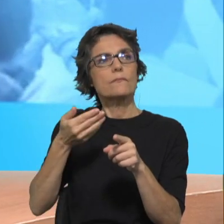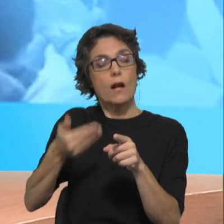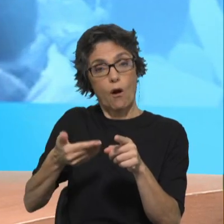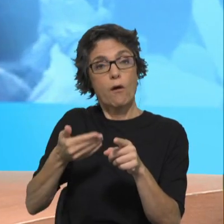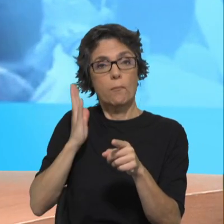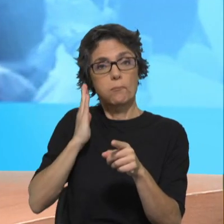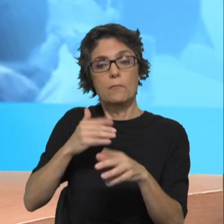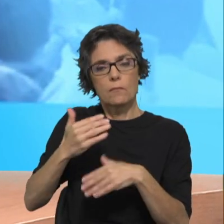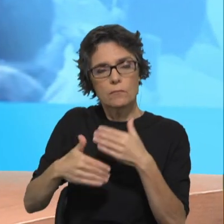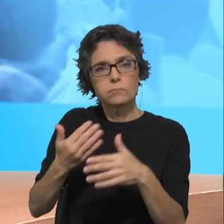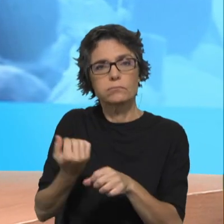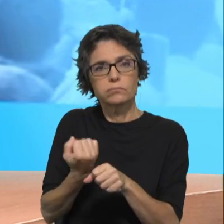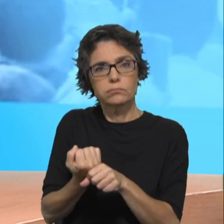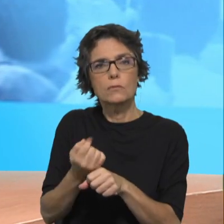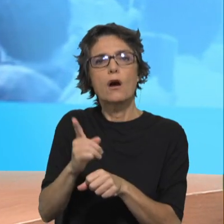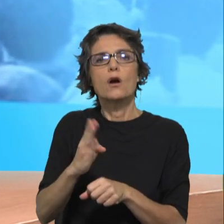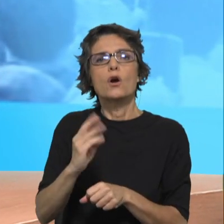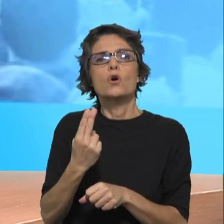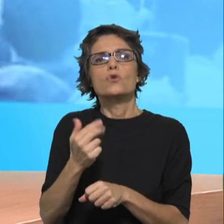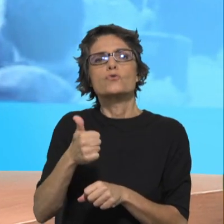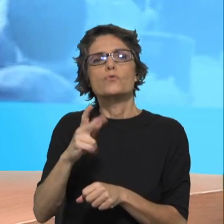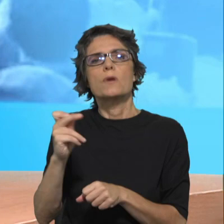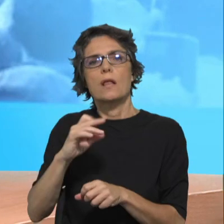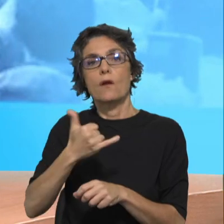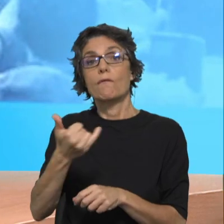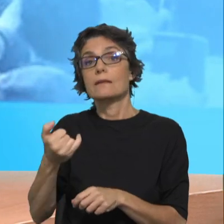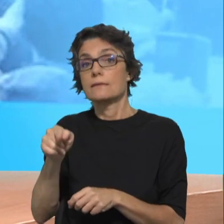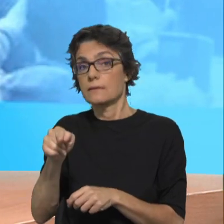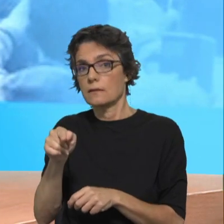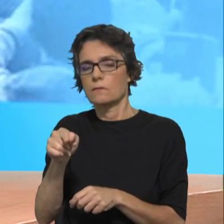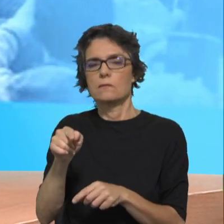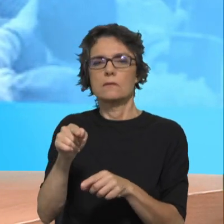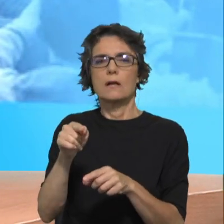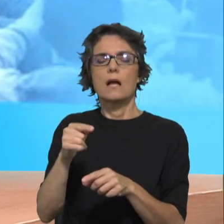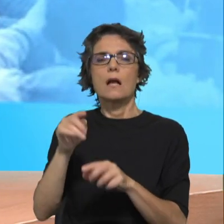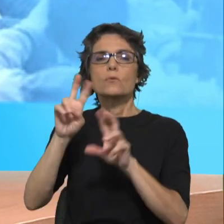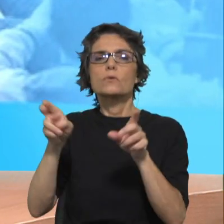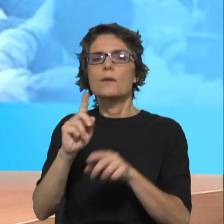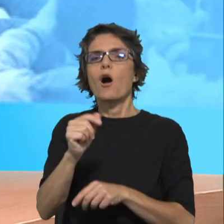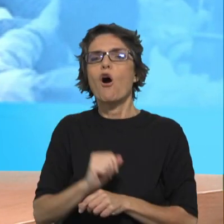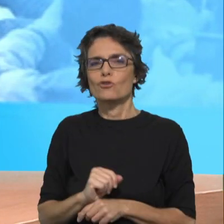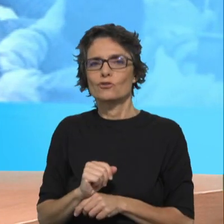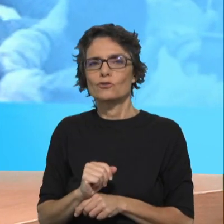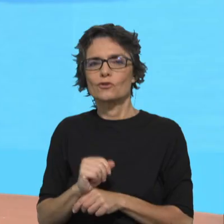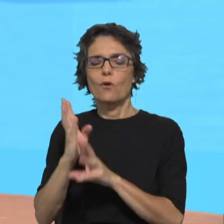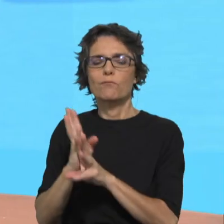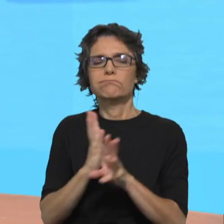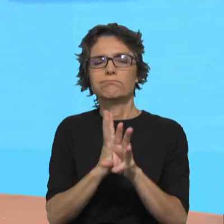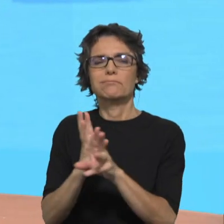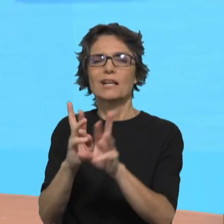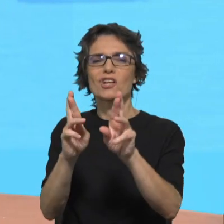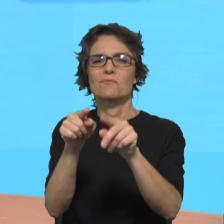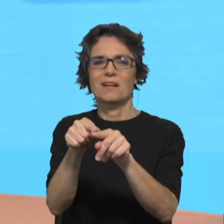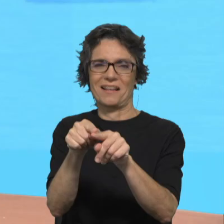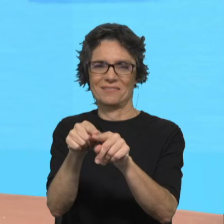e desenvolvida, que é o Jubileu de 25. Já foi convocado e o tema é Peregrinos da Esperança. O